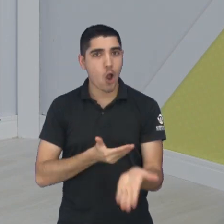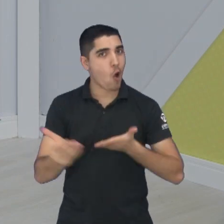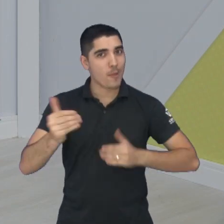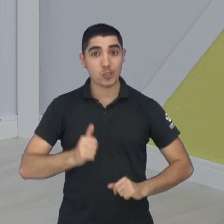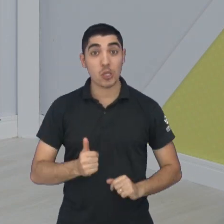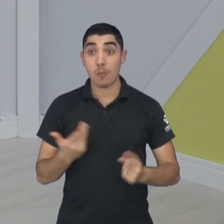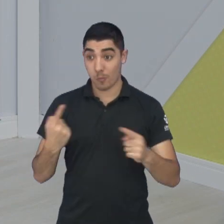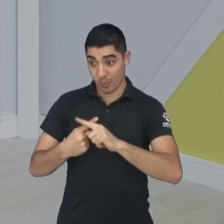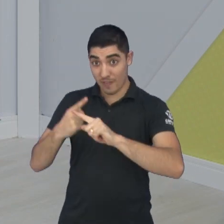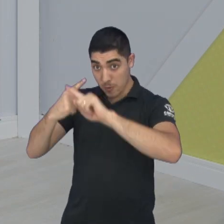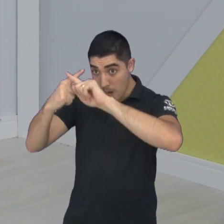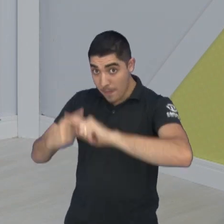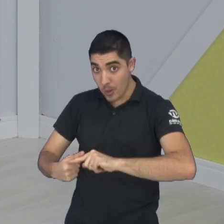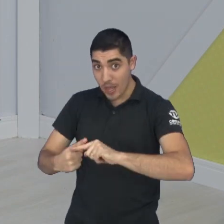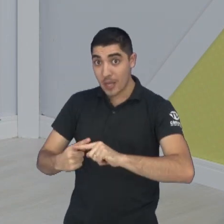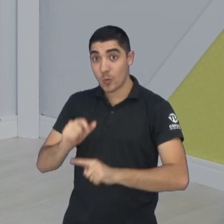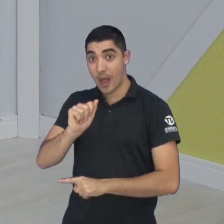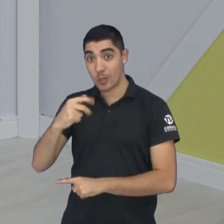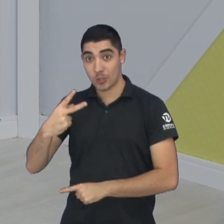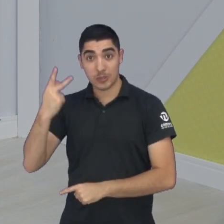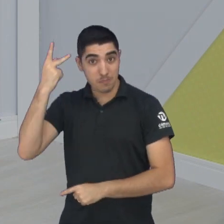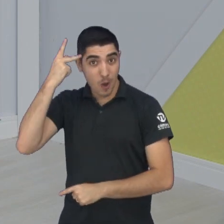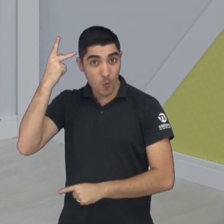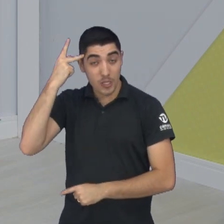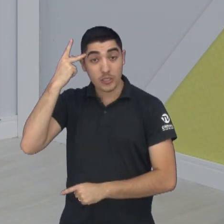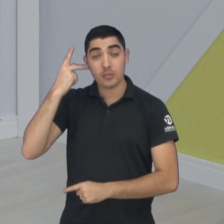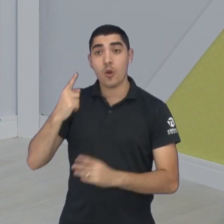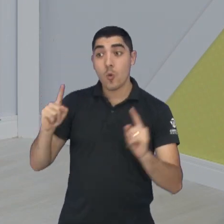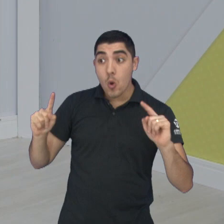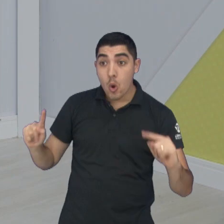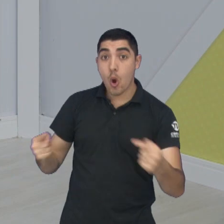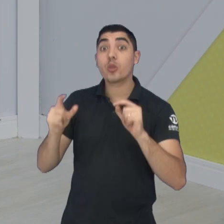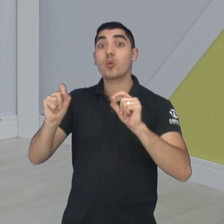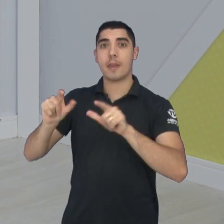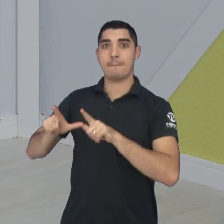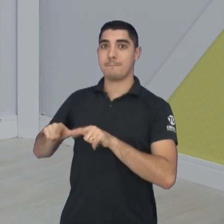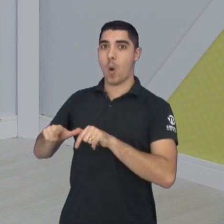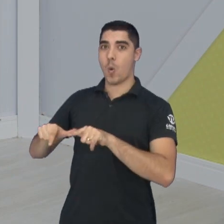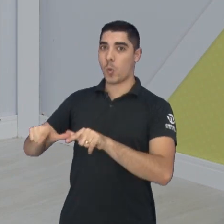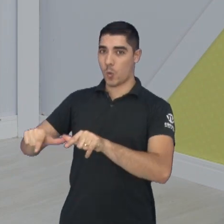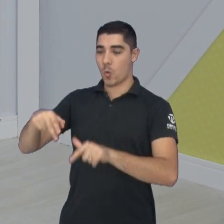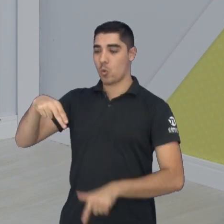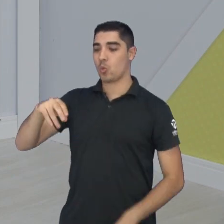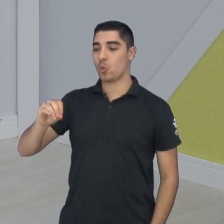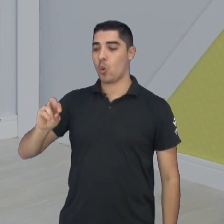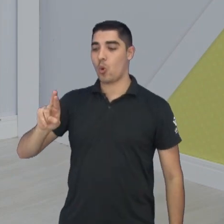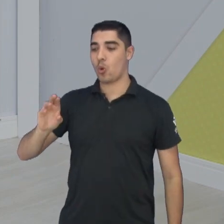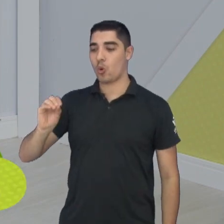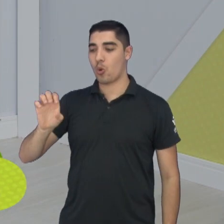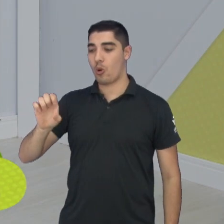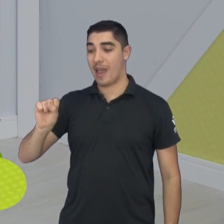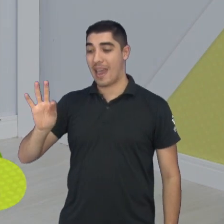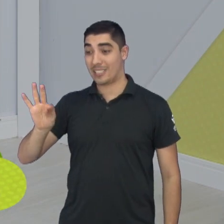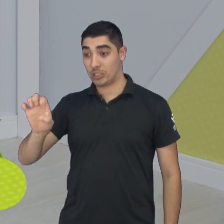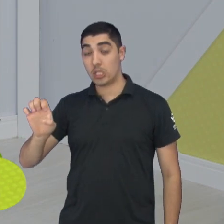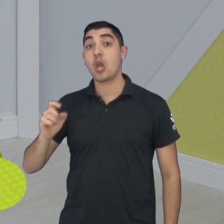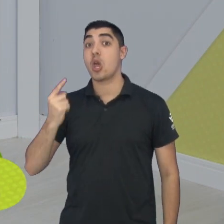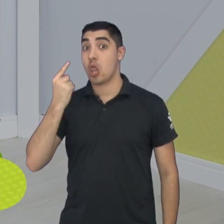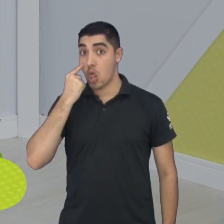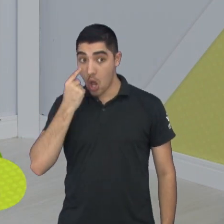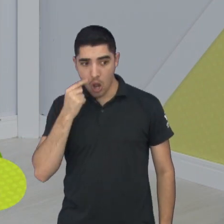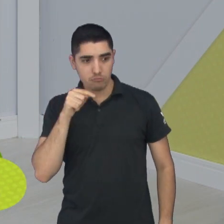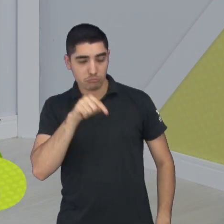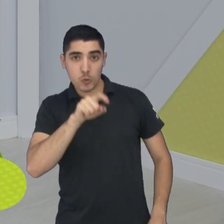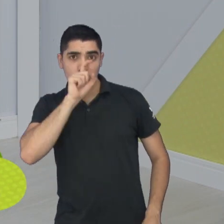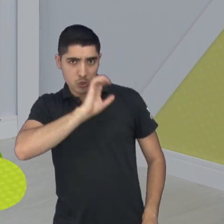Série A2. No próximo dia 17, em casa contra o Noroeste de Bauru. E olha, a briga por posições no time titular